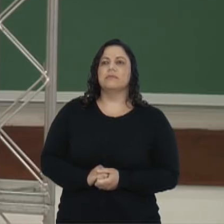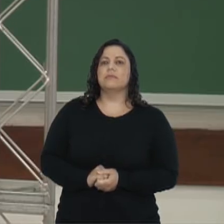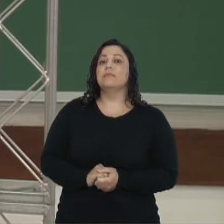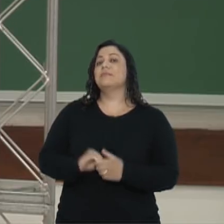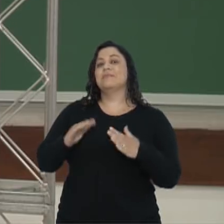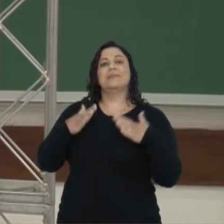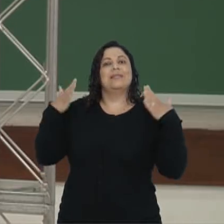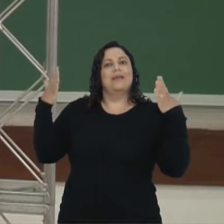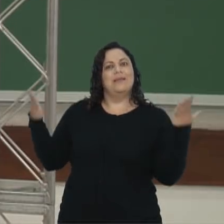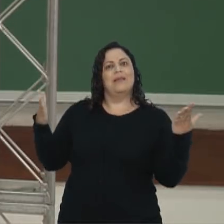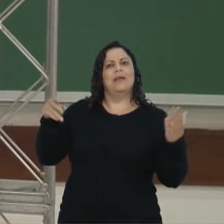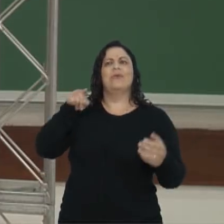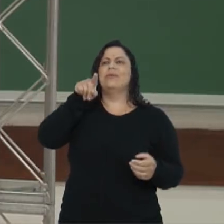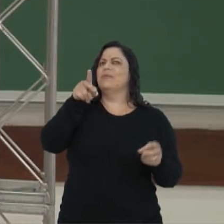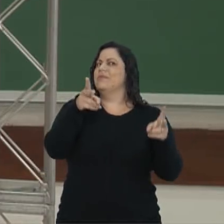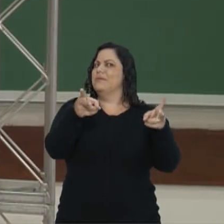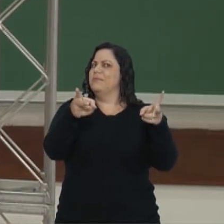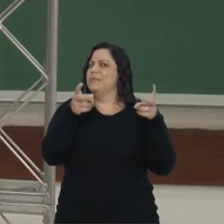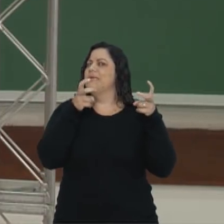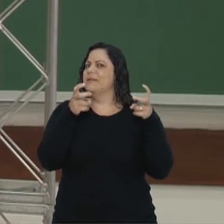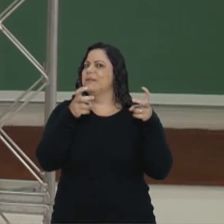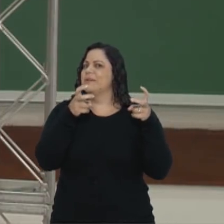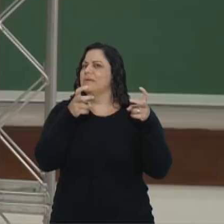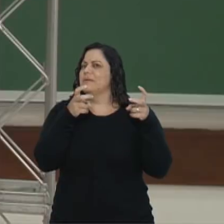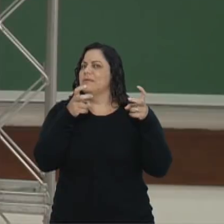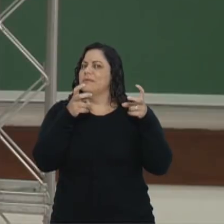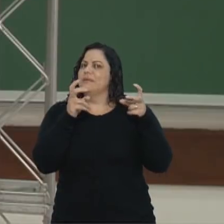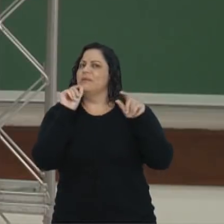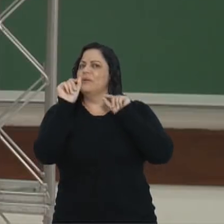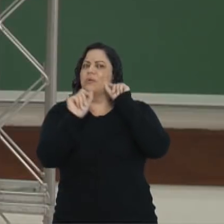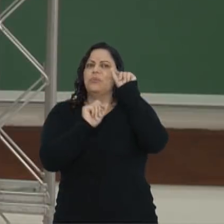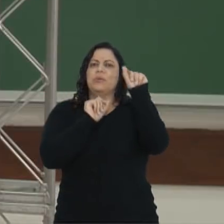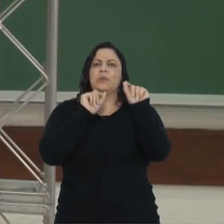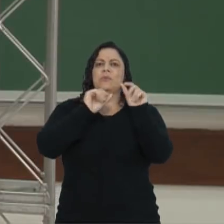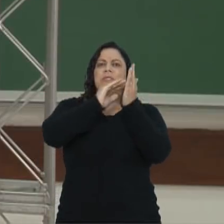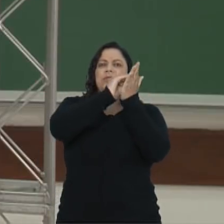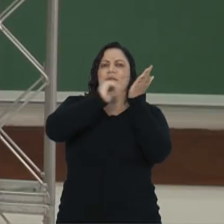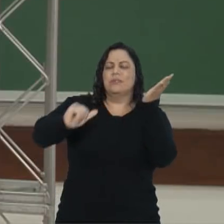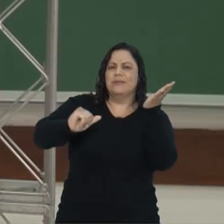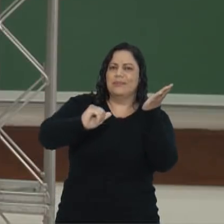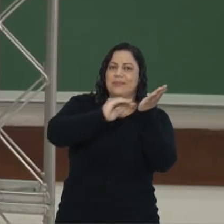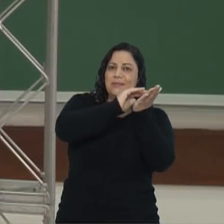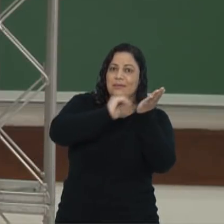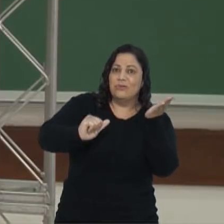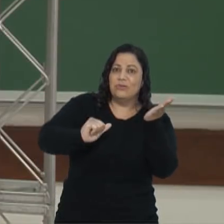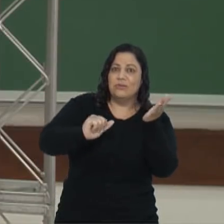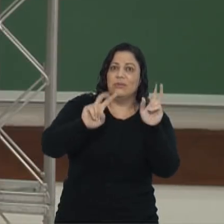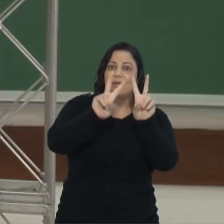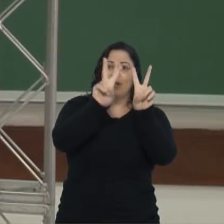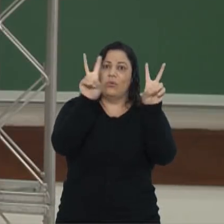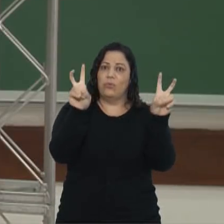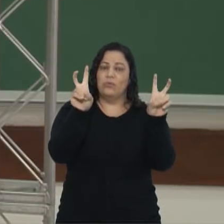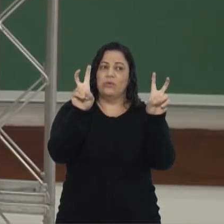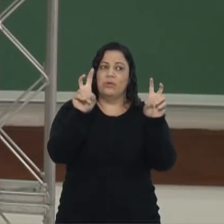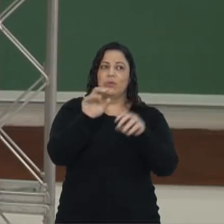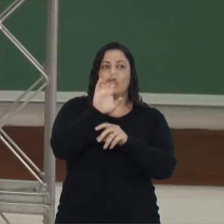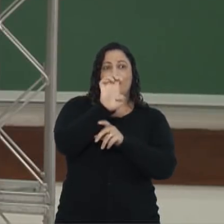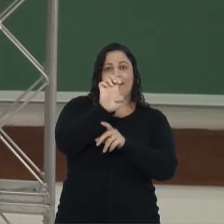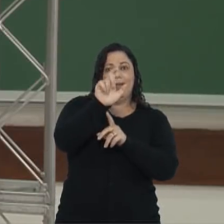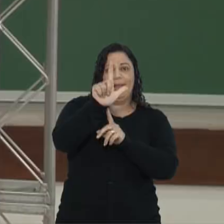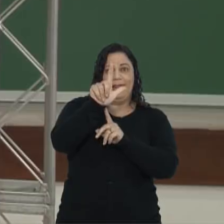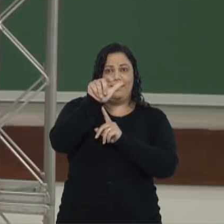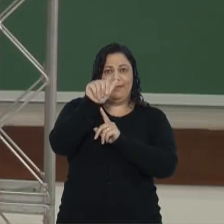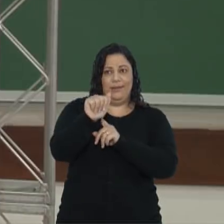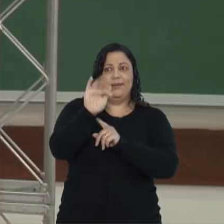Então, o que você percebeu, né? Você percebeu que o quê? Se a gente tirar, né, o termo ali, ó, ela é